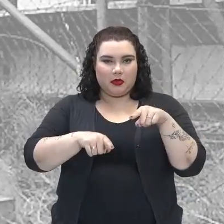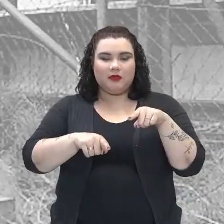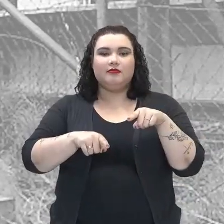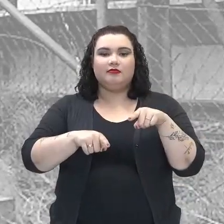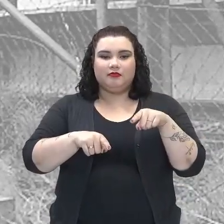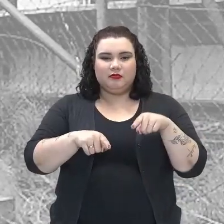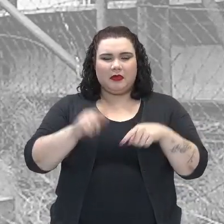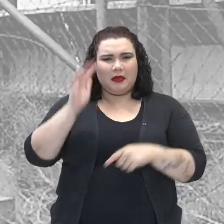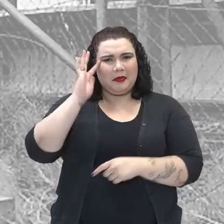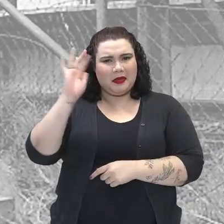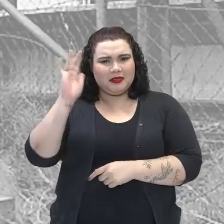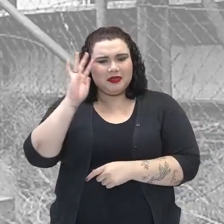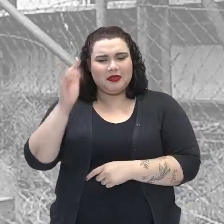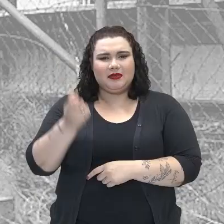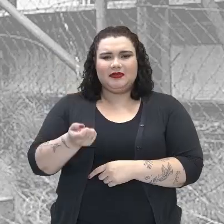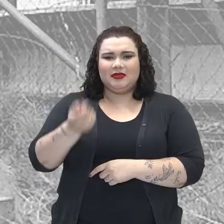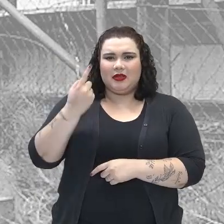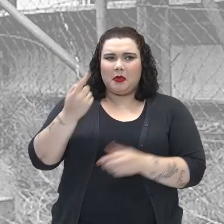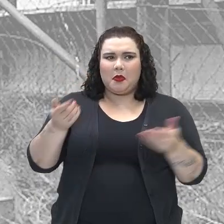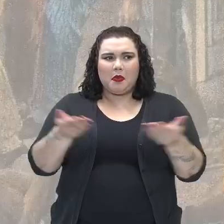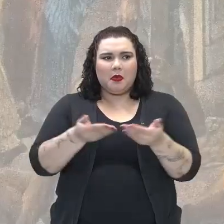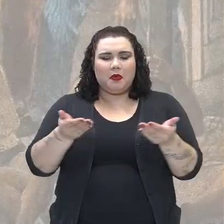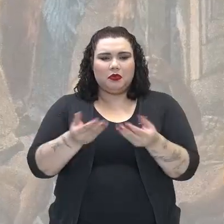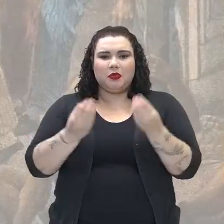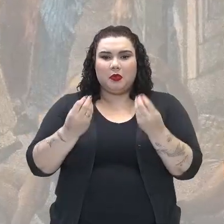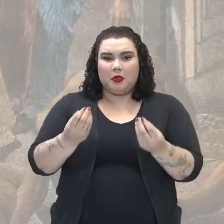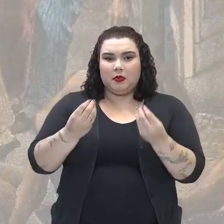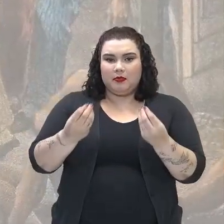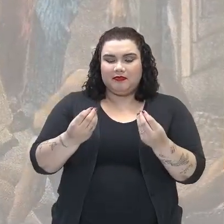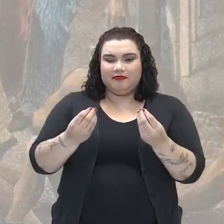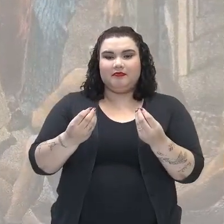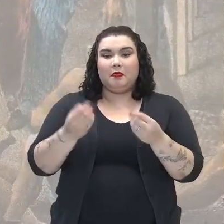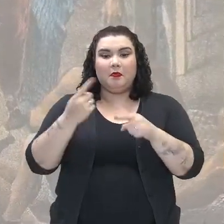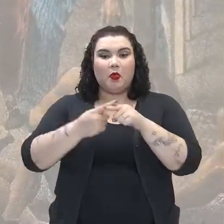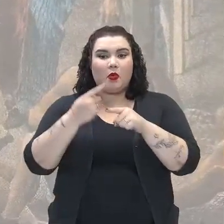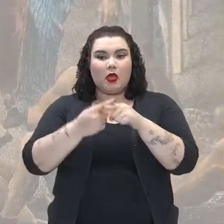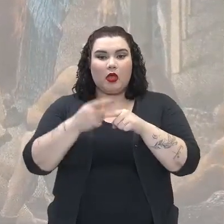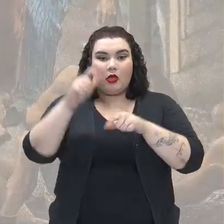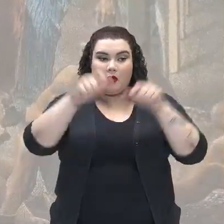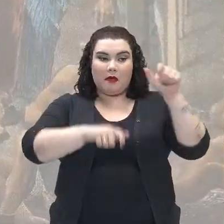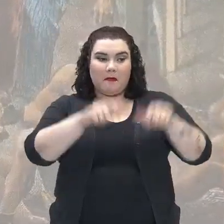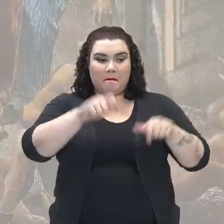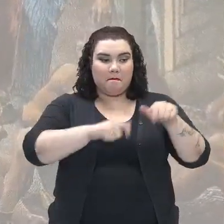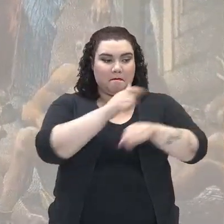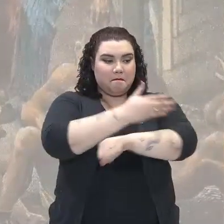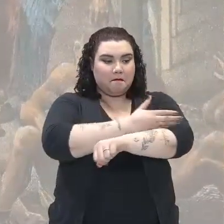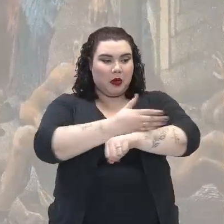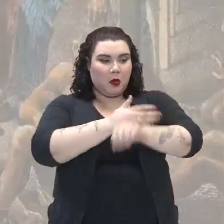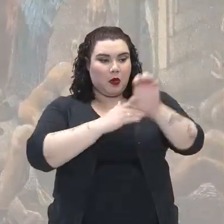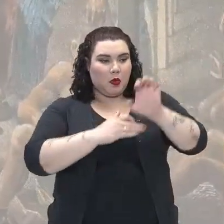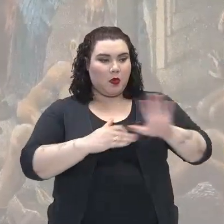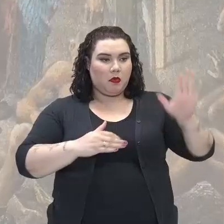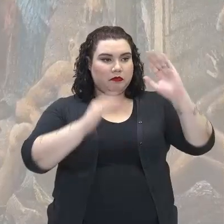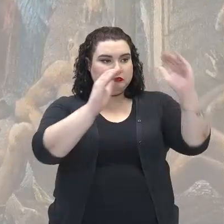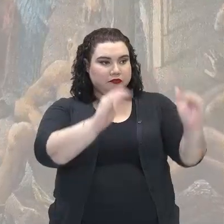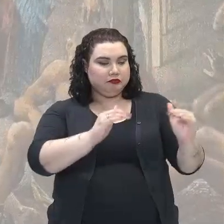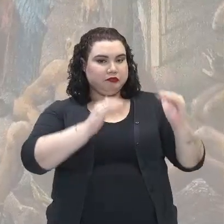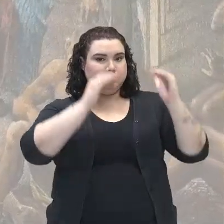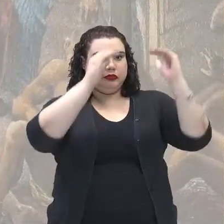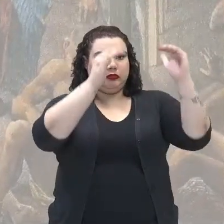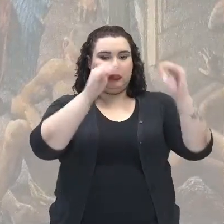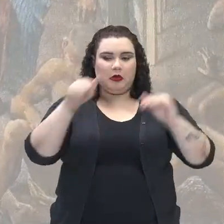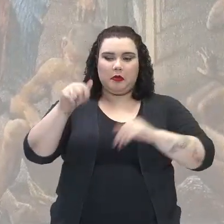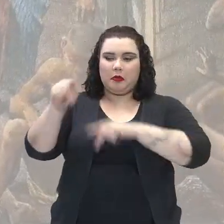Dá para imaginar uma coisa dessas hoje em dia? Isso vinha da ideia de que os brancos europeus eram superiores aos